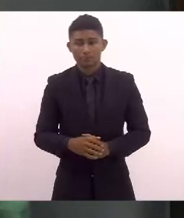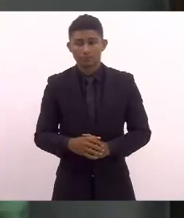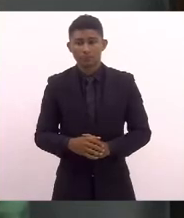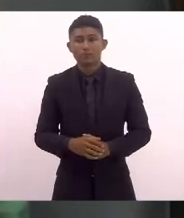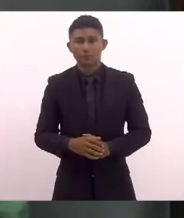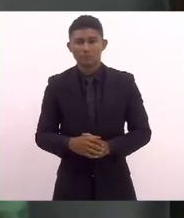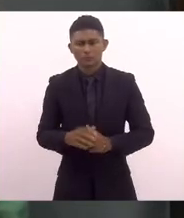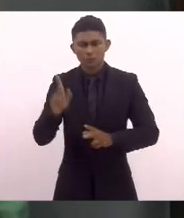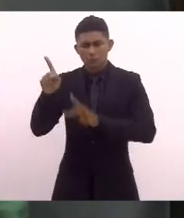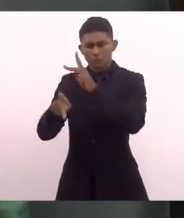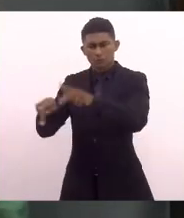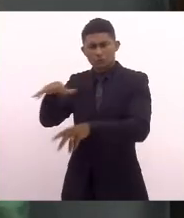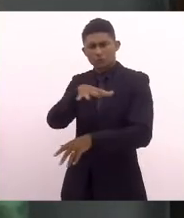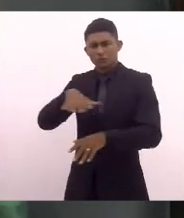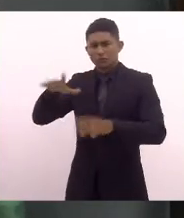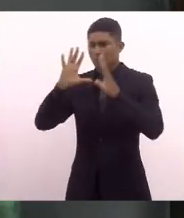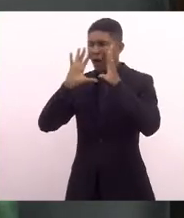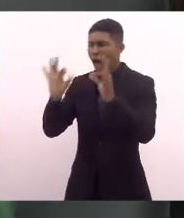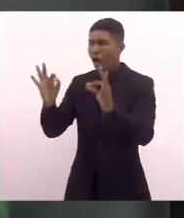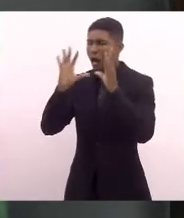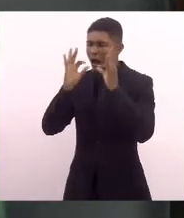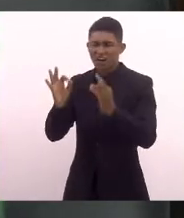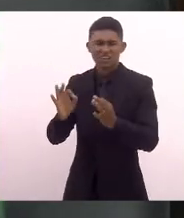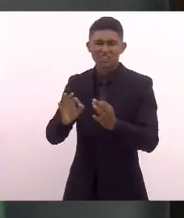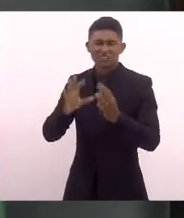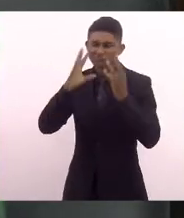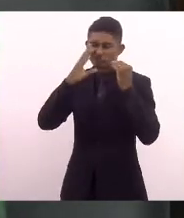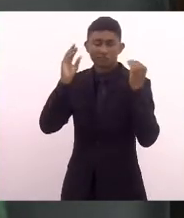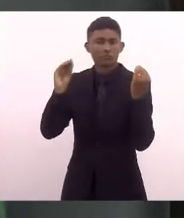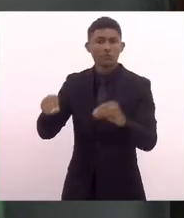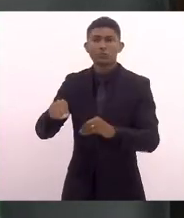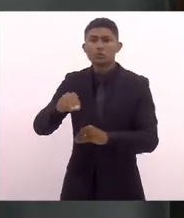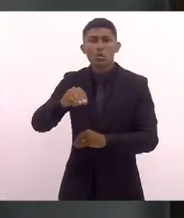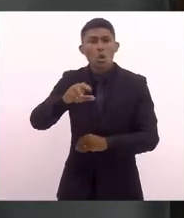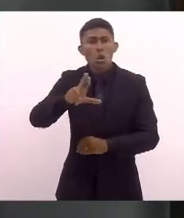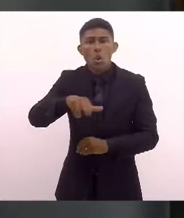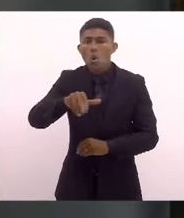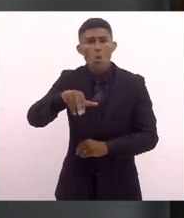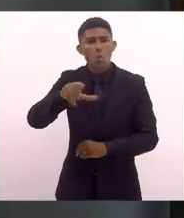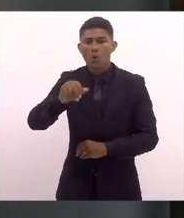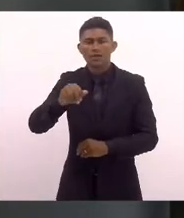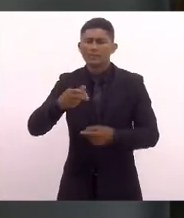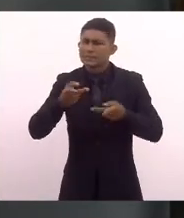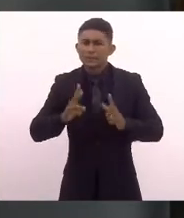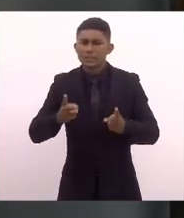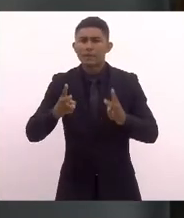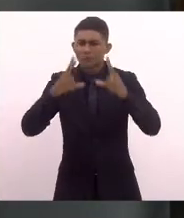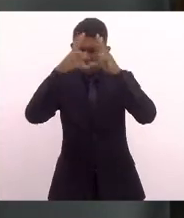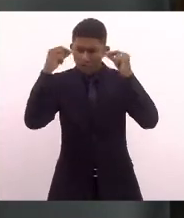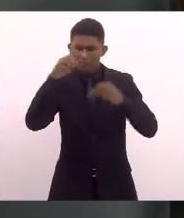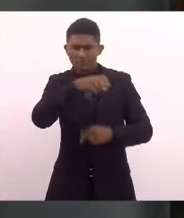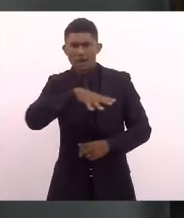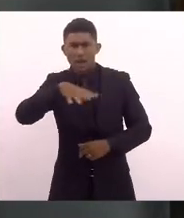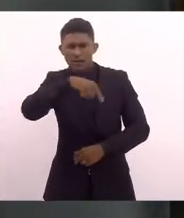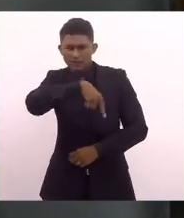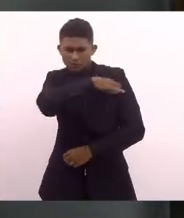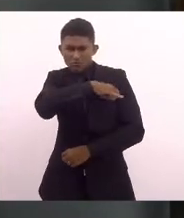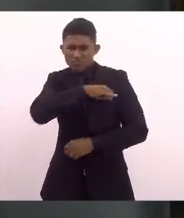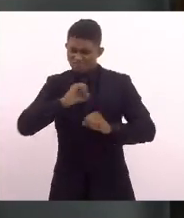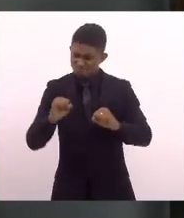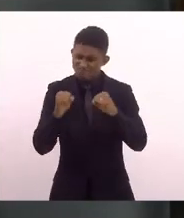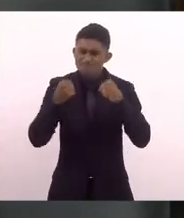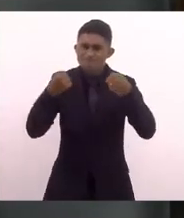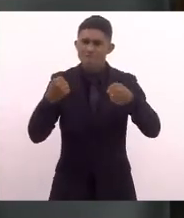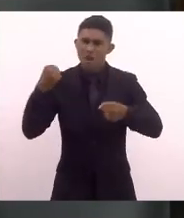à população. Nunca faltou ao parlamento. Mas nós